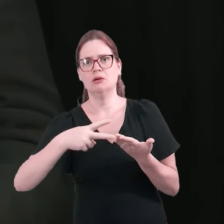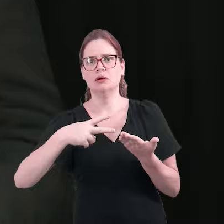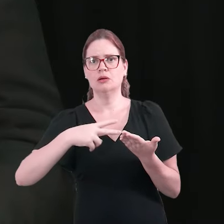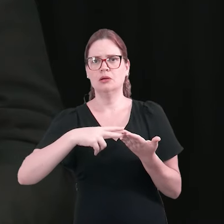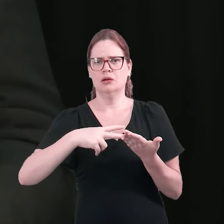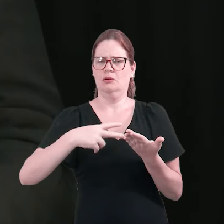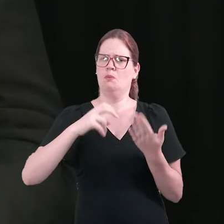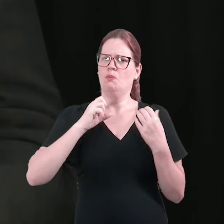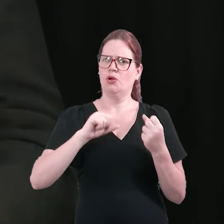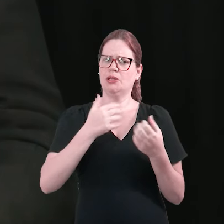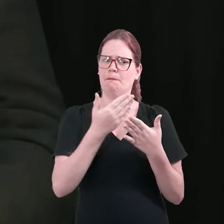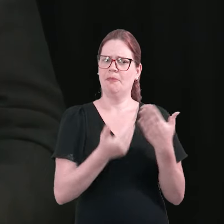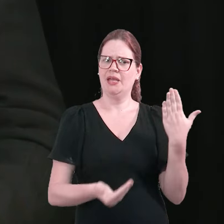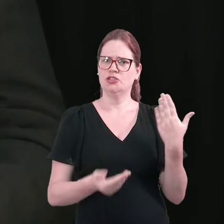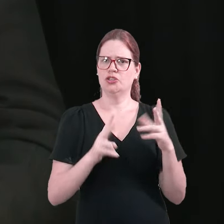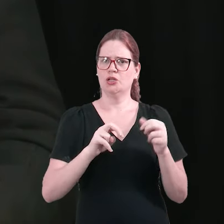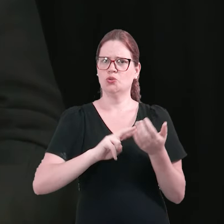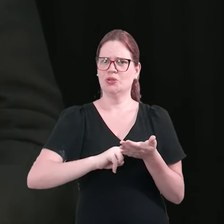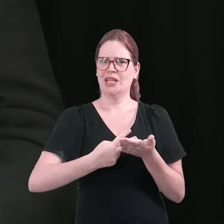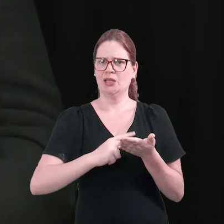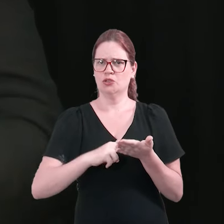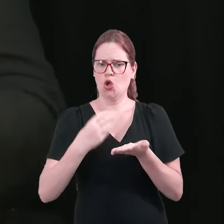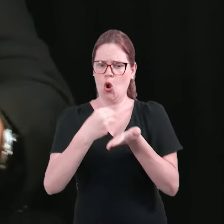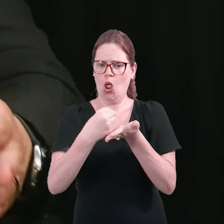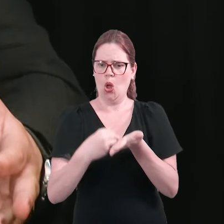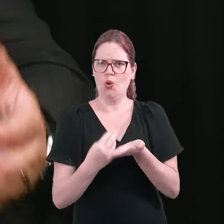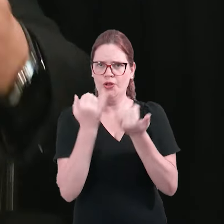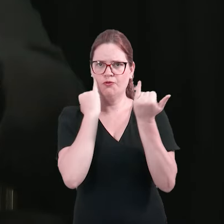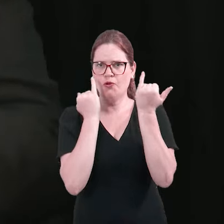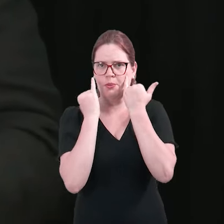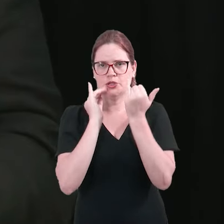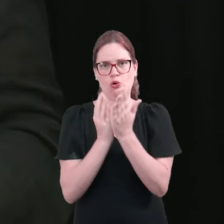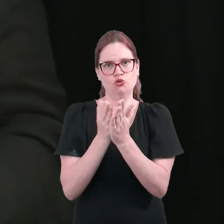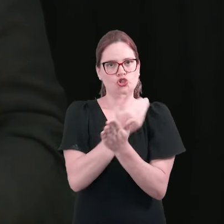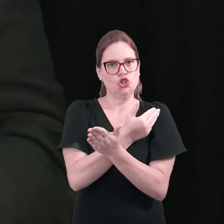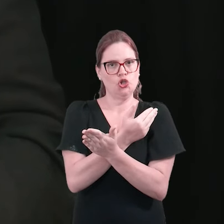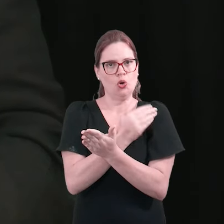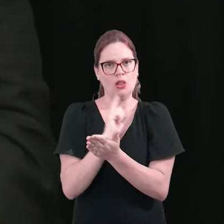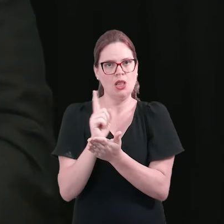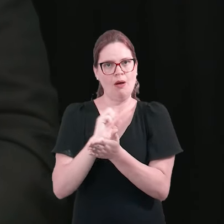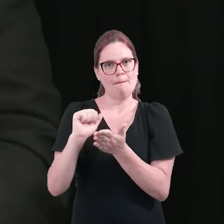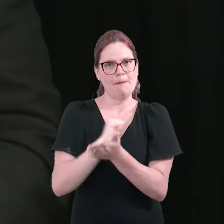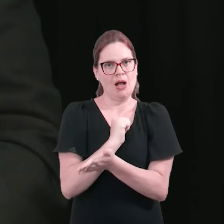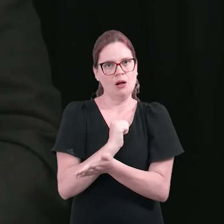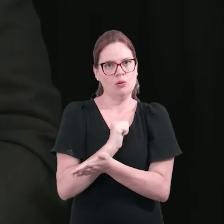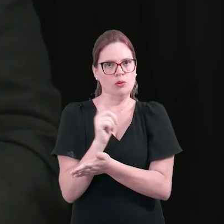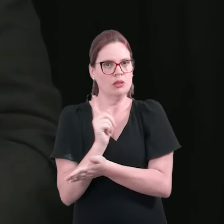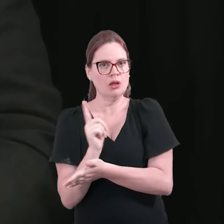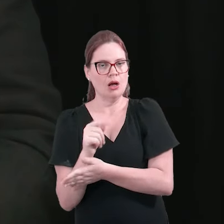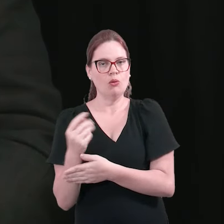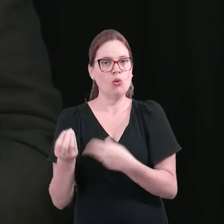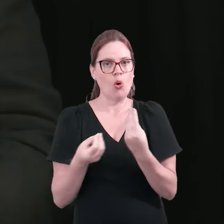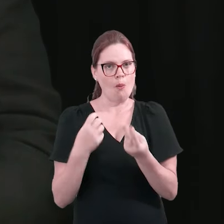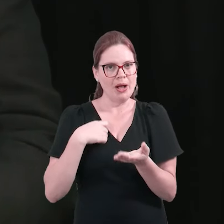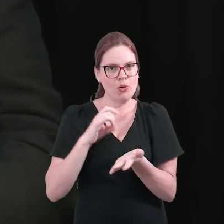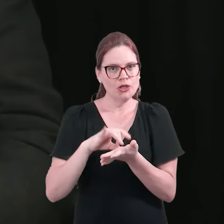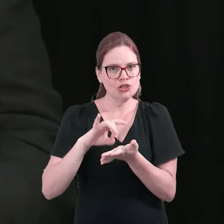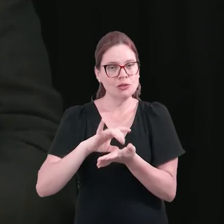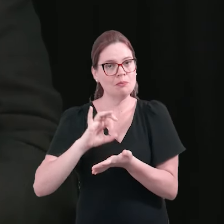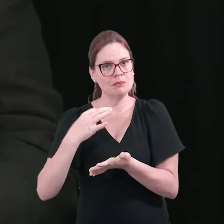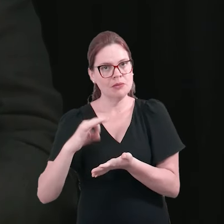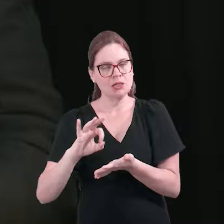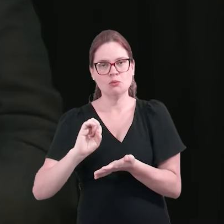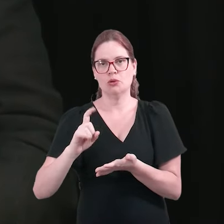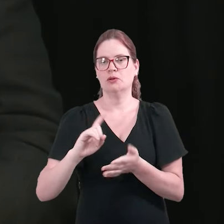se perdeu nada? Será que nas suas traduções ninguém colocou nada, ninguém tirou nada dele próprio? E aí vem